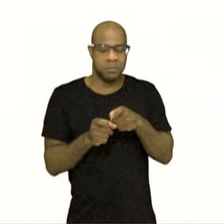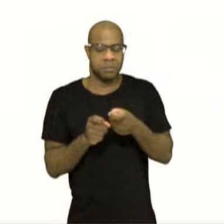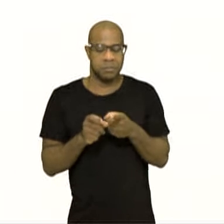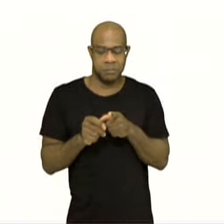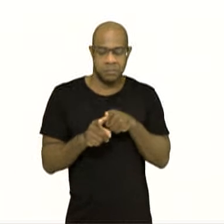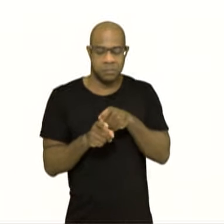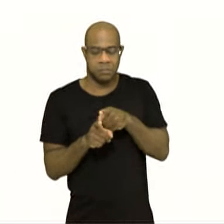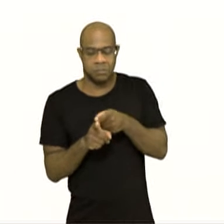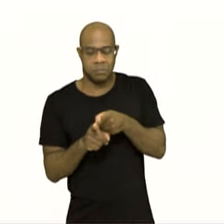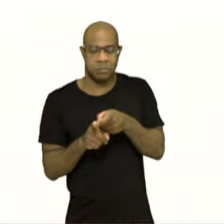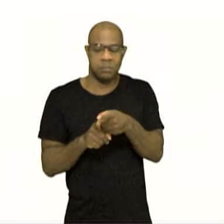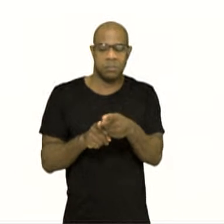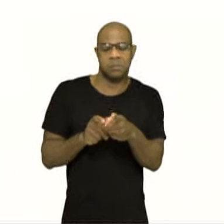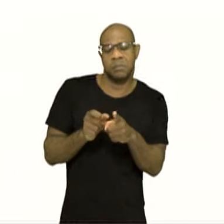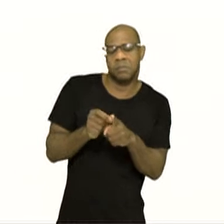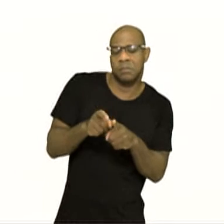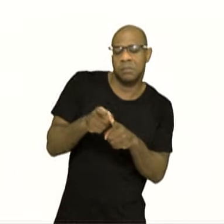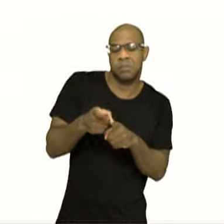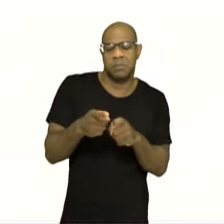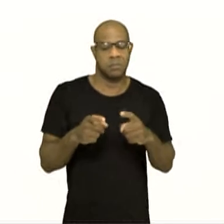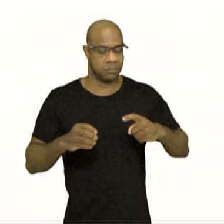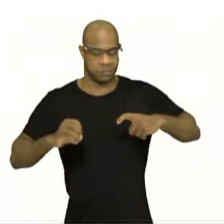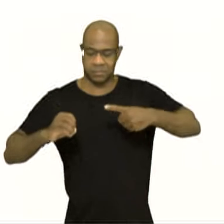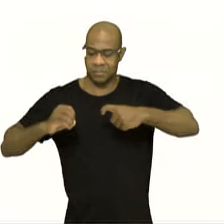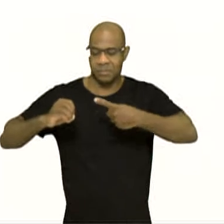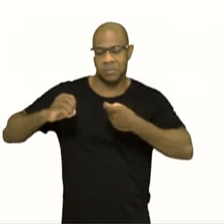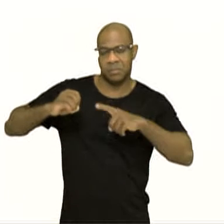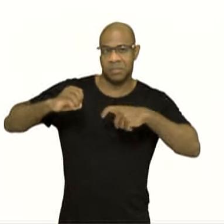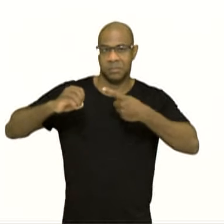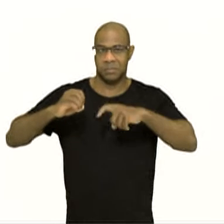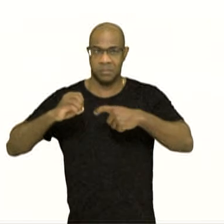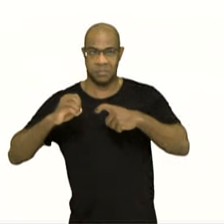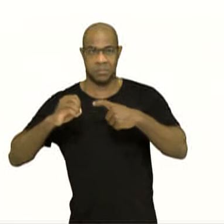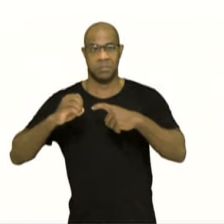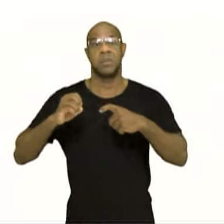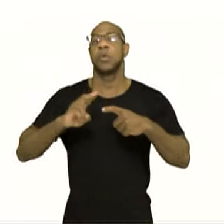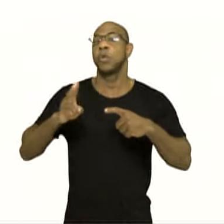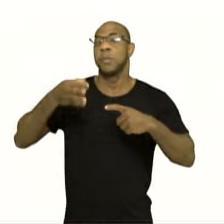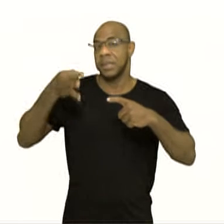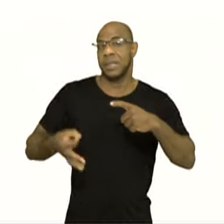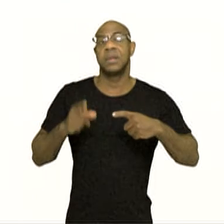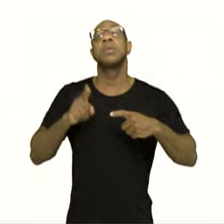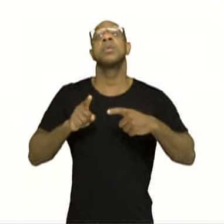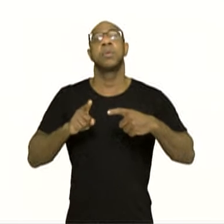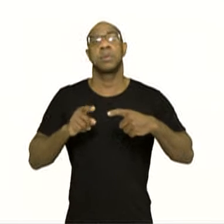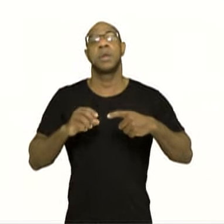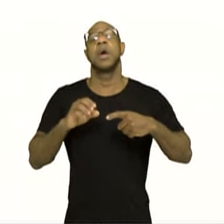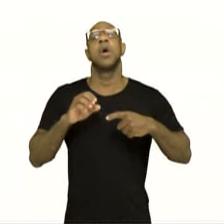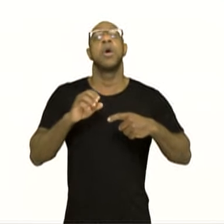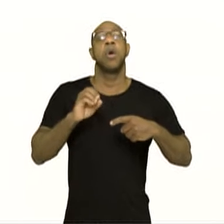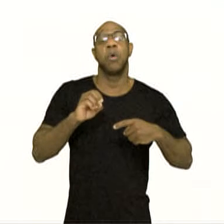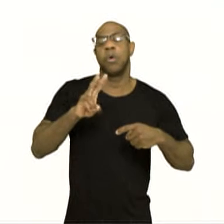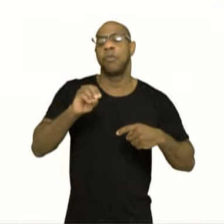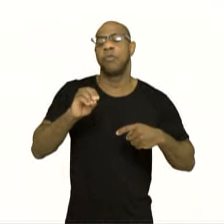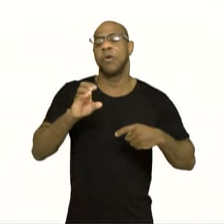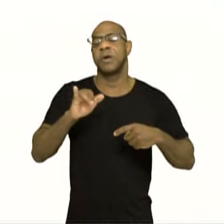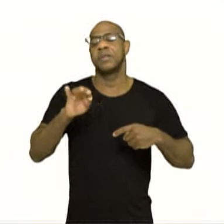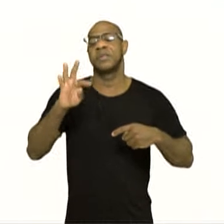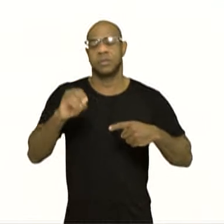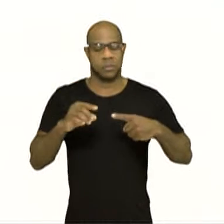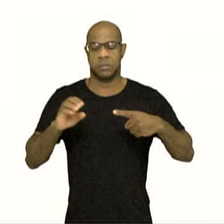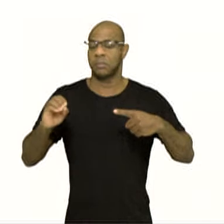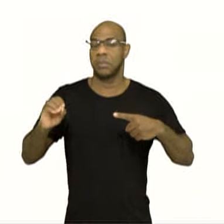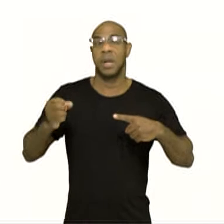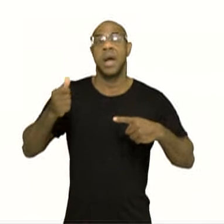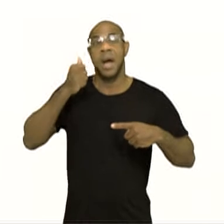ao ovócito, né? A gente chama de óvulo, mas na realidade o nome correto mesmo é ovócito, tá? Que as